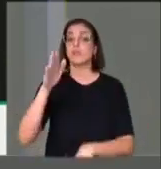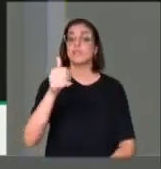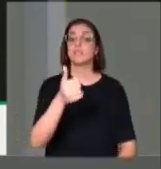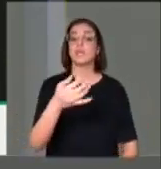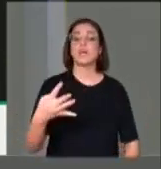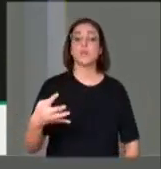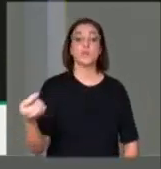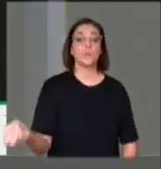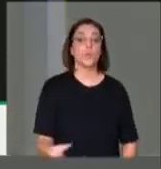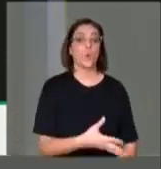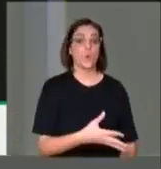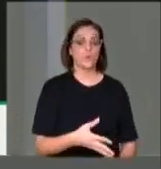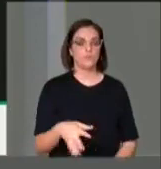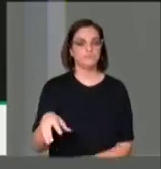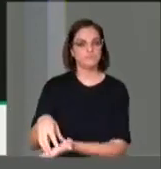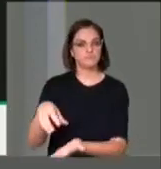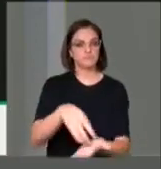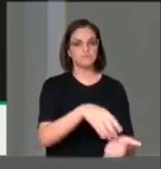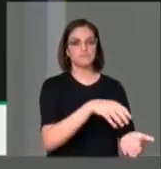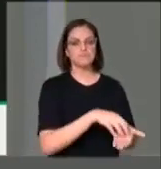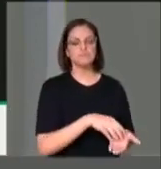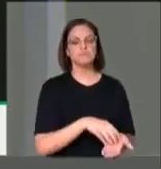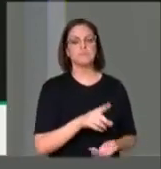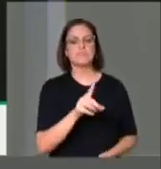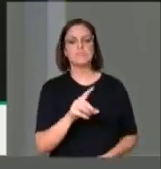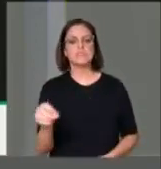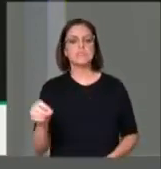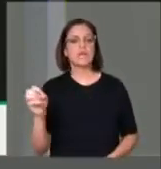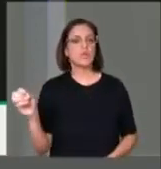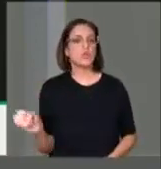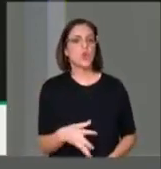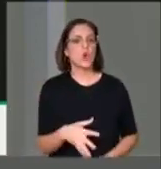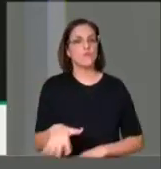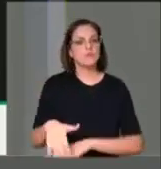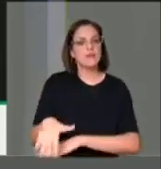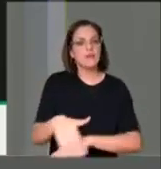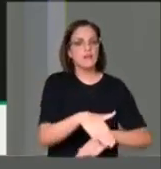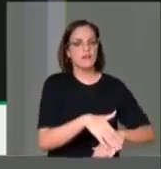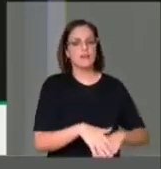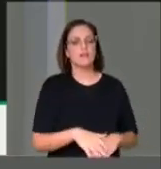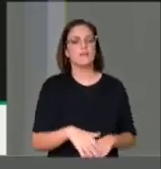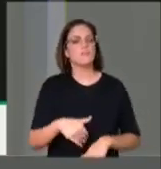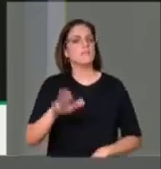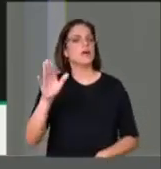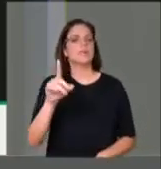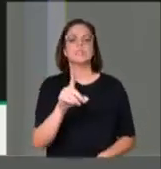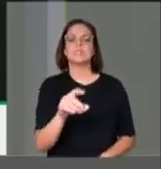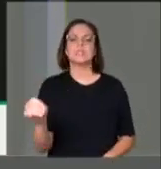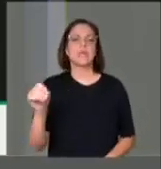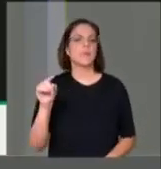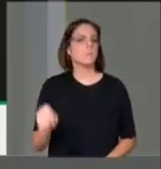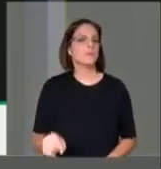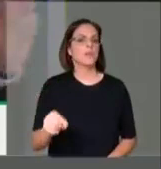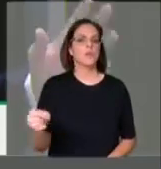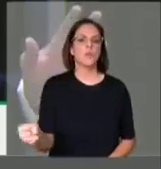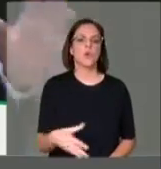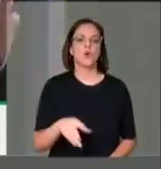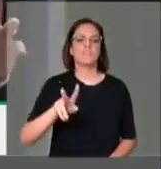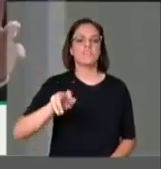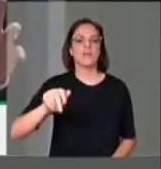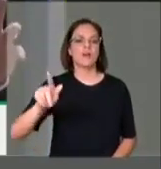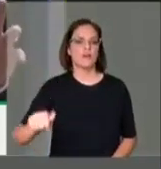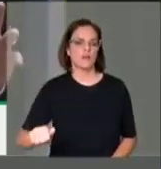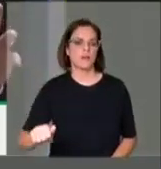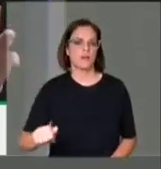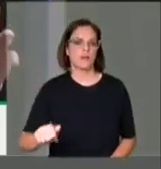14 novas universidades, 100 novos campi, mais de 100 mil novas vagas, isso